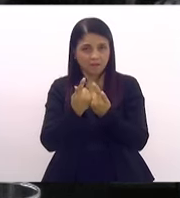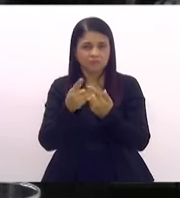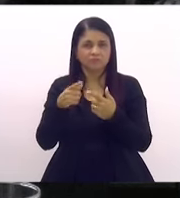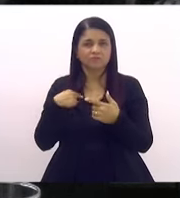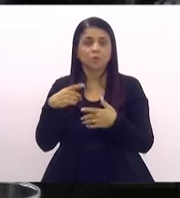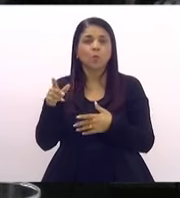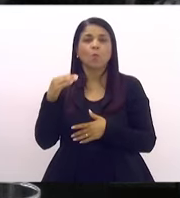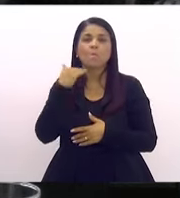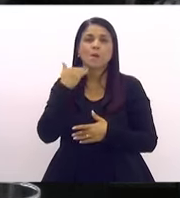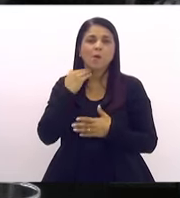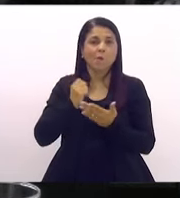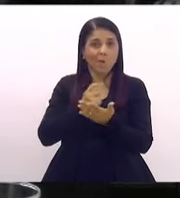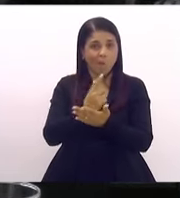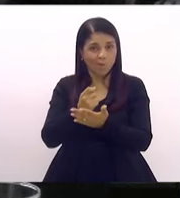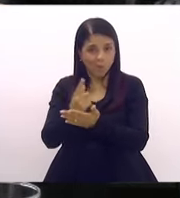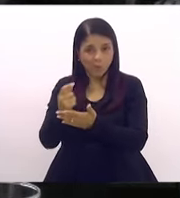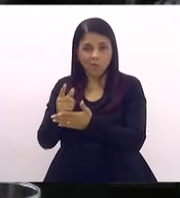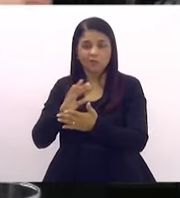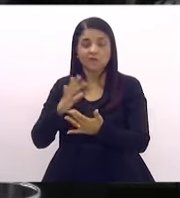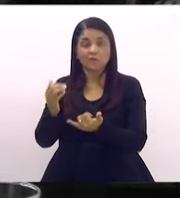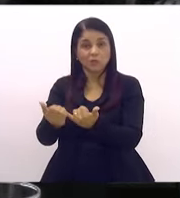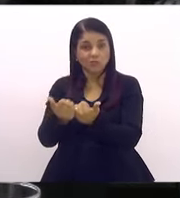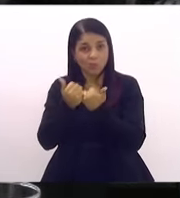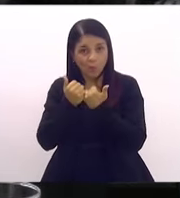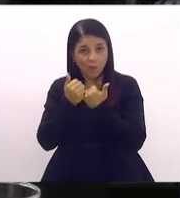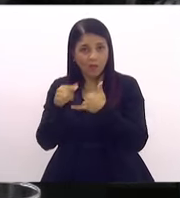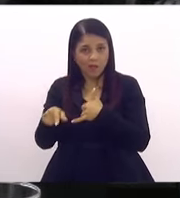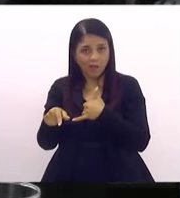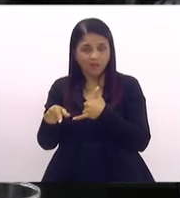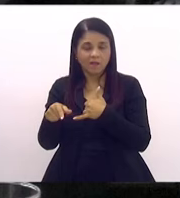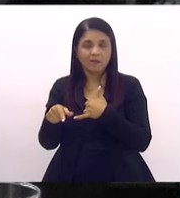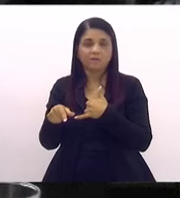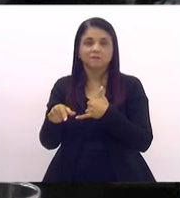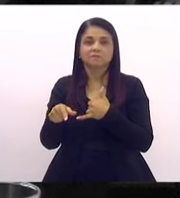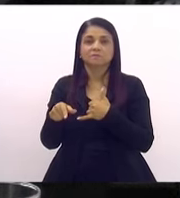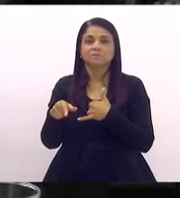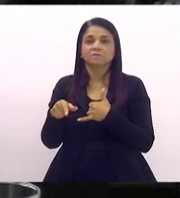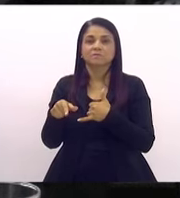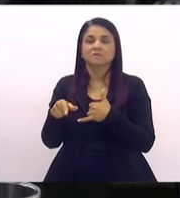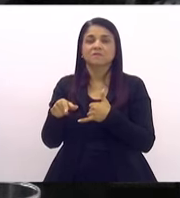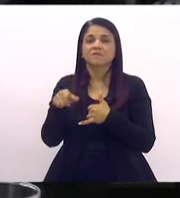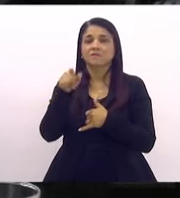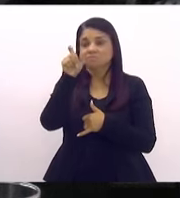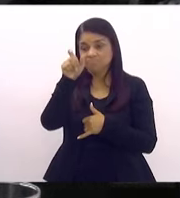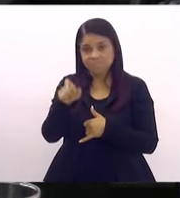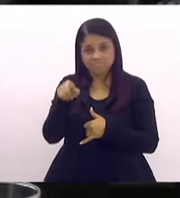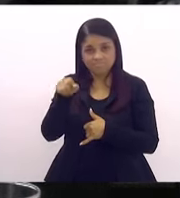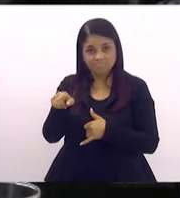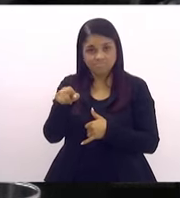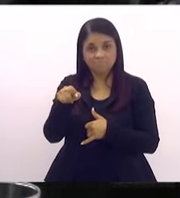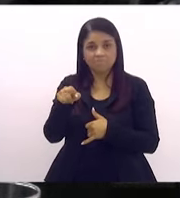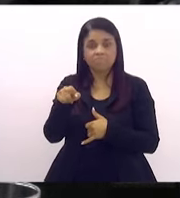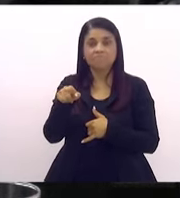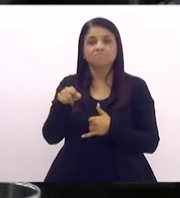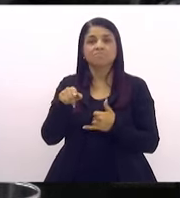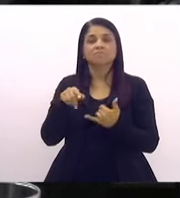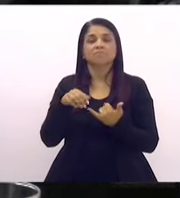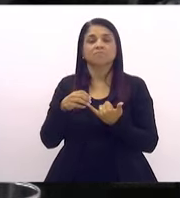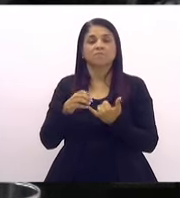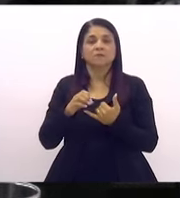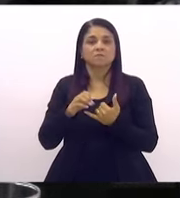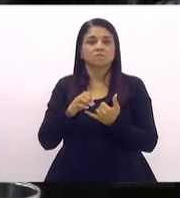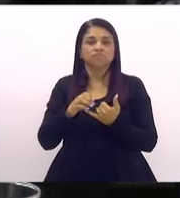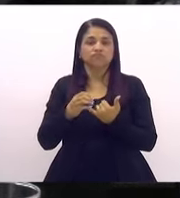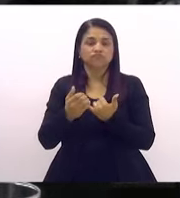banco, etc., etc., que estava tombado e Vossa Excelência, à época, destombou, inclusive com o